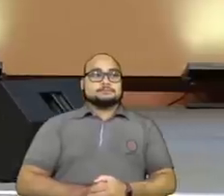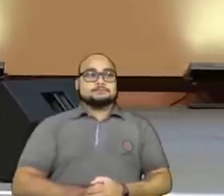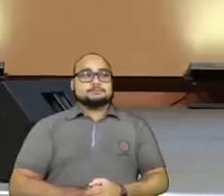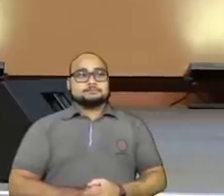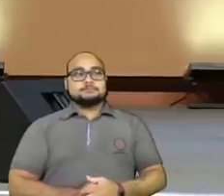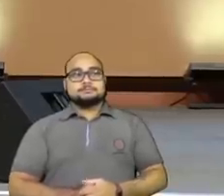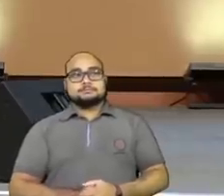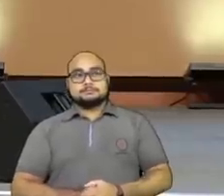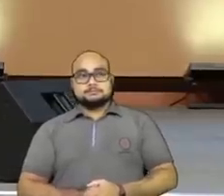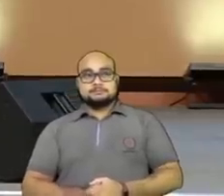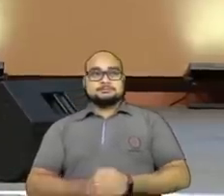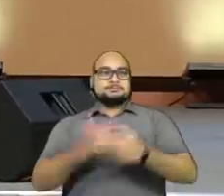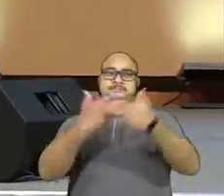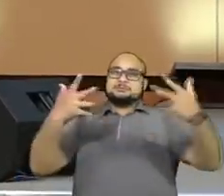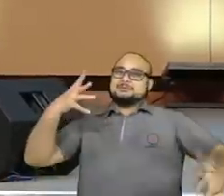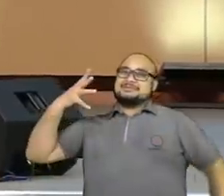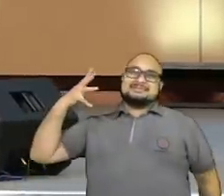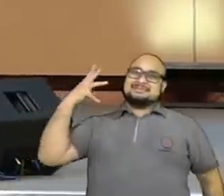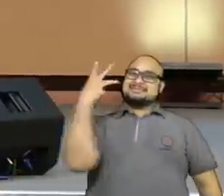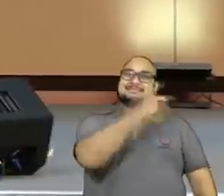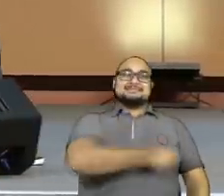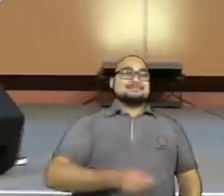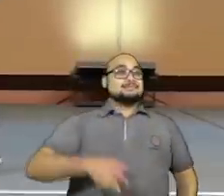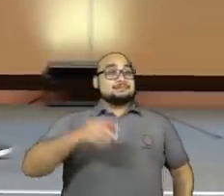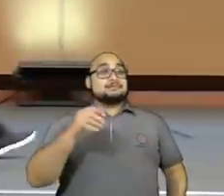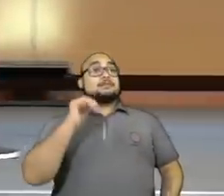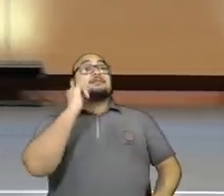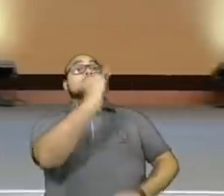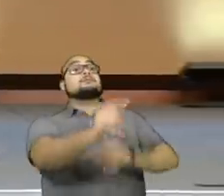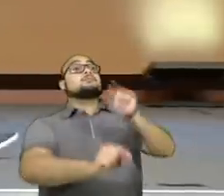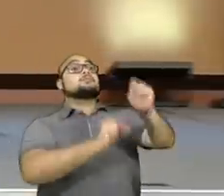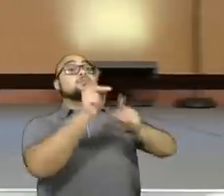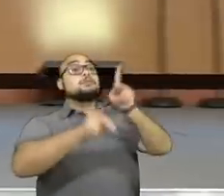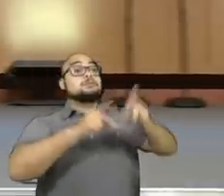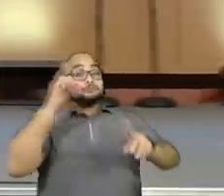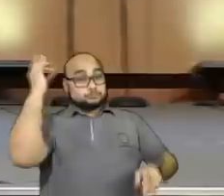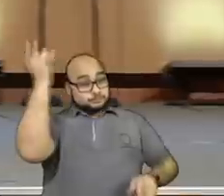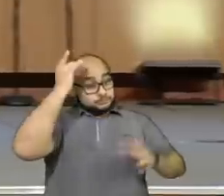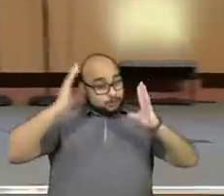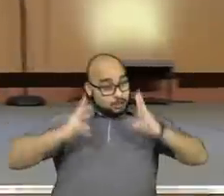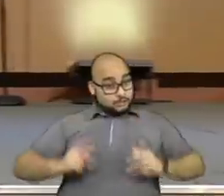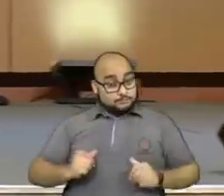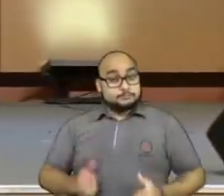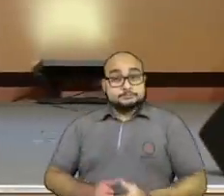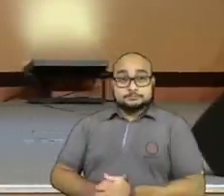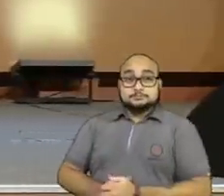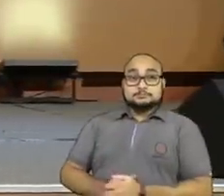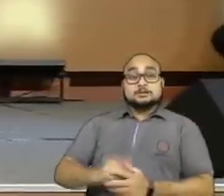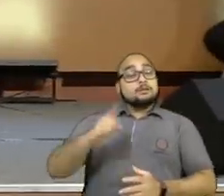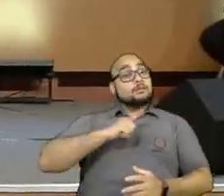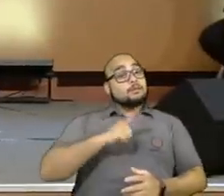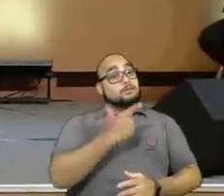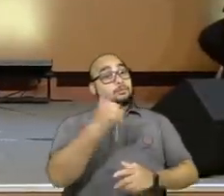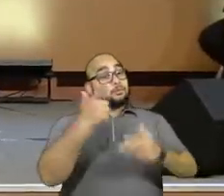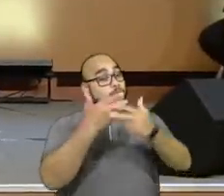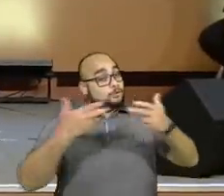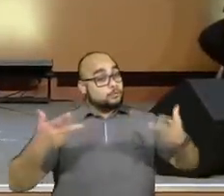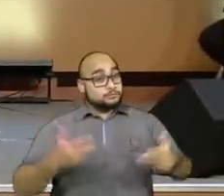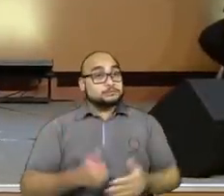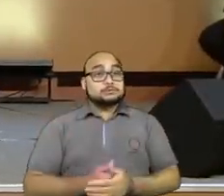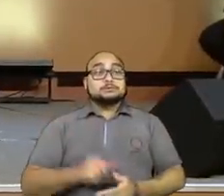Que coisa linda. Deus diz para o povo, santificai-vos. E também tem uma outra coisa que diz, que eu não estou usando na